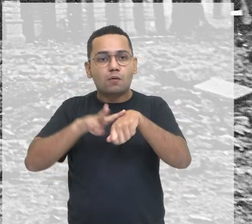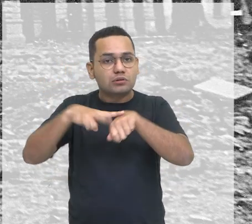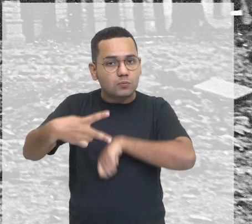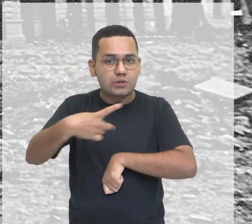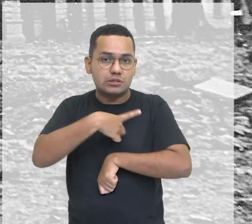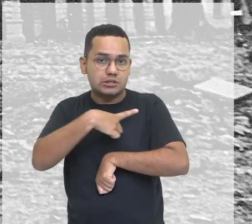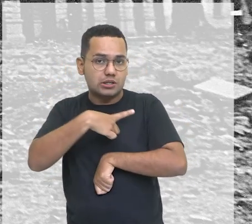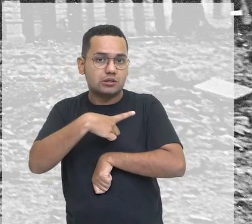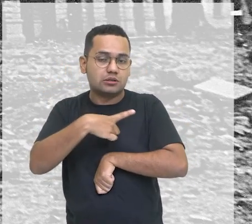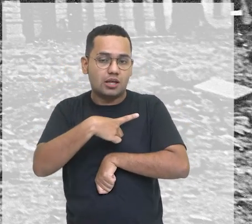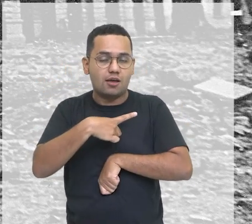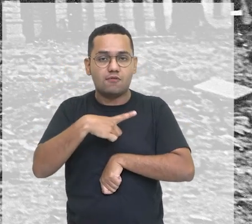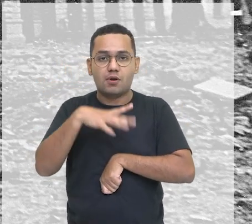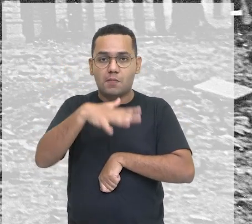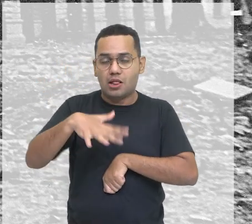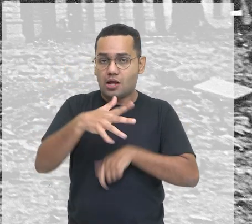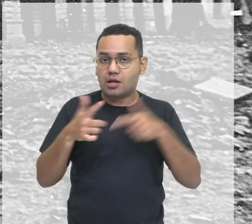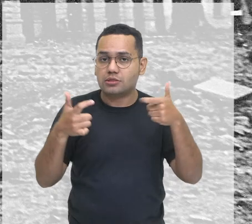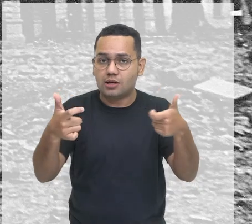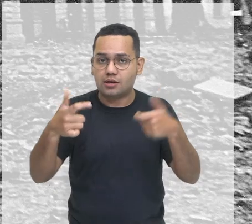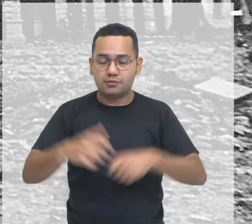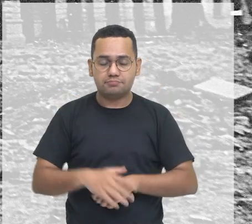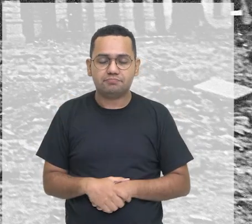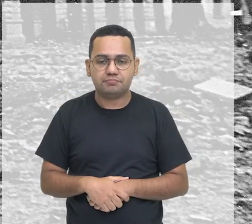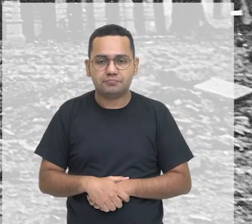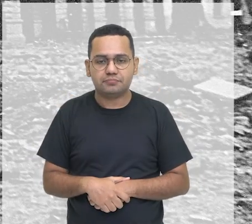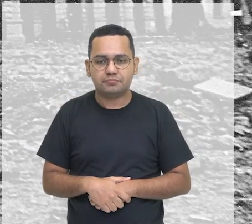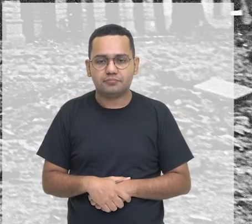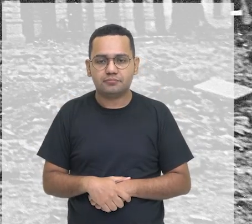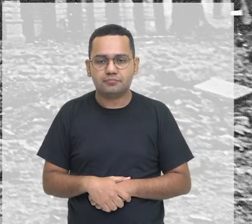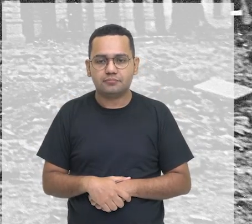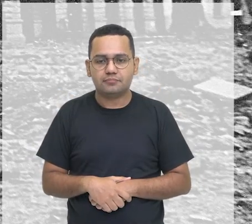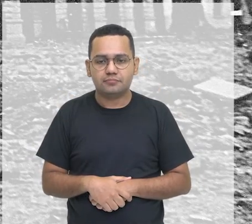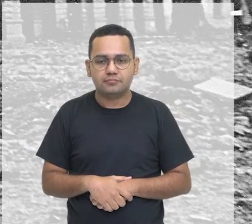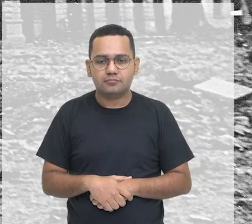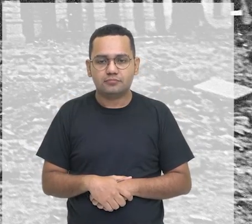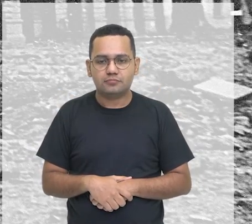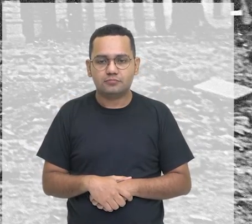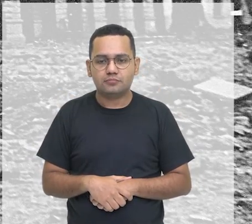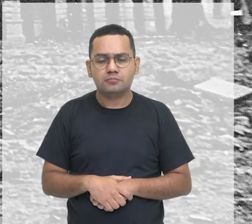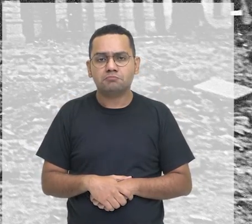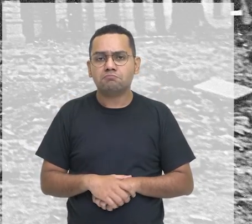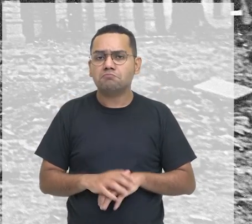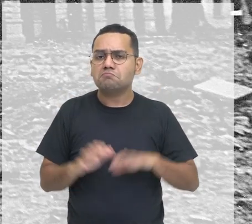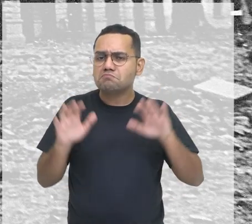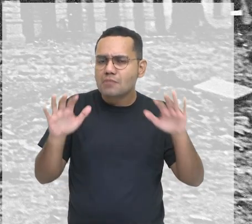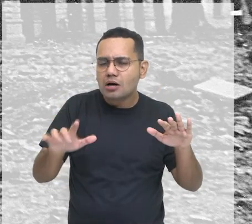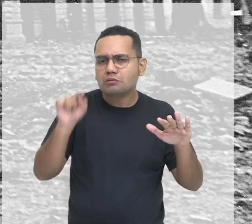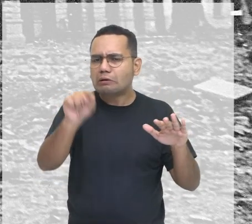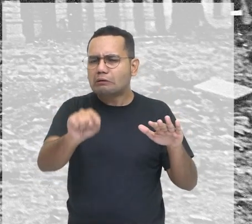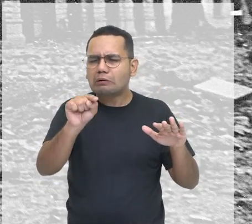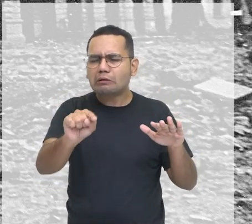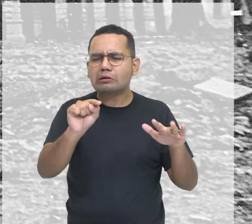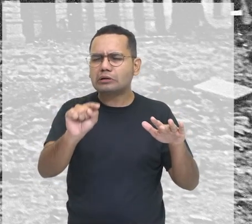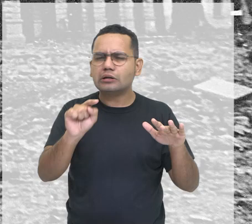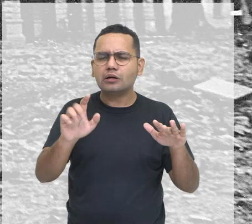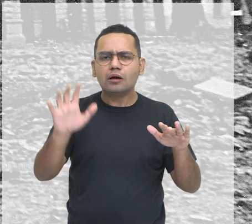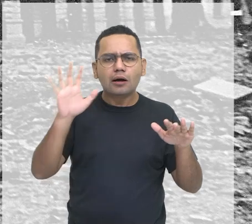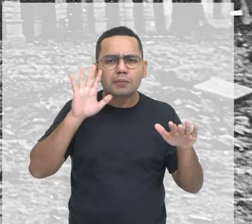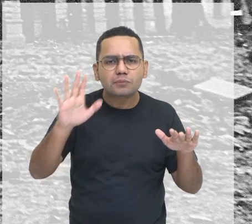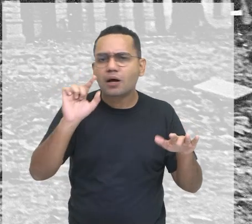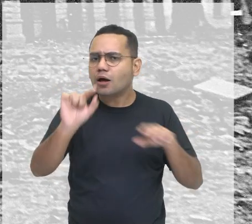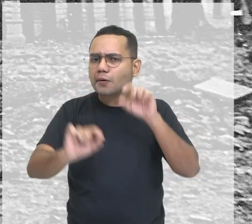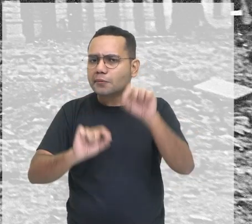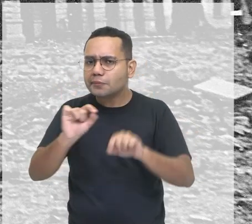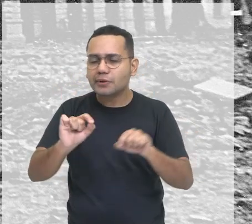dessa guerra mundial para a humanidade. Lembrando que uma das principais causas foi justamente a ideia